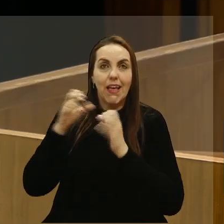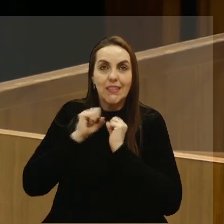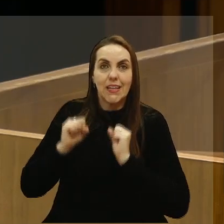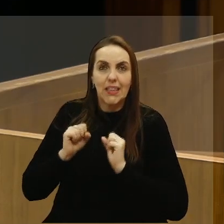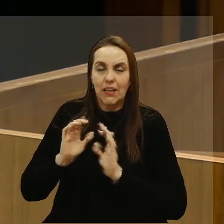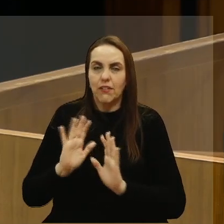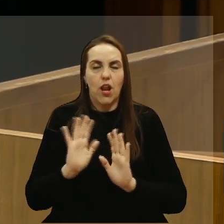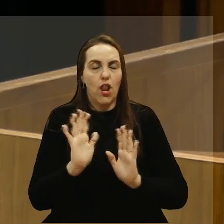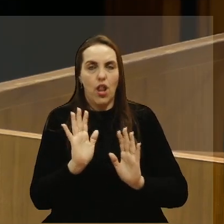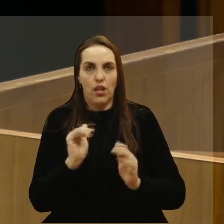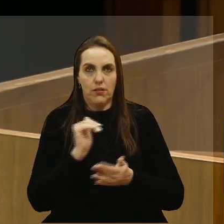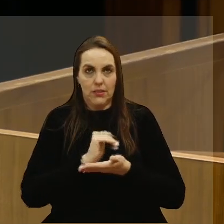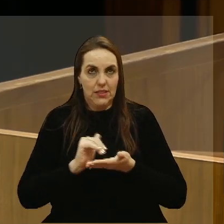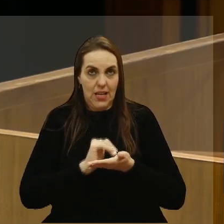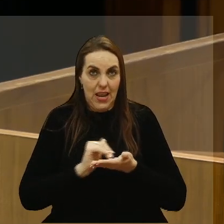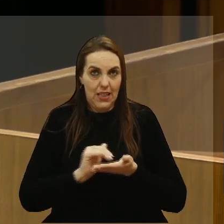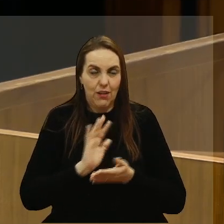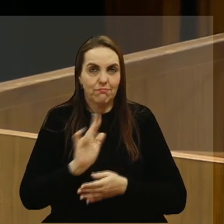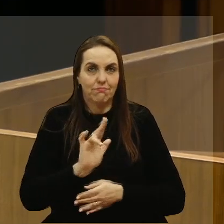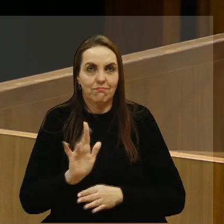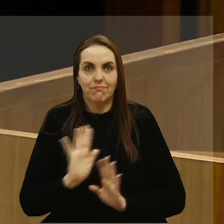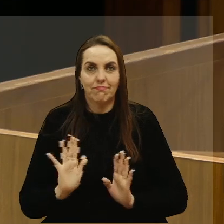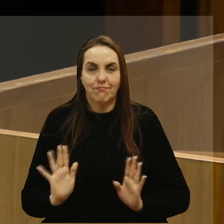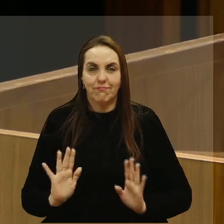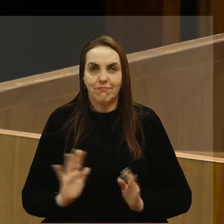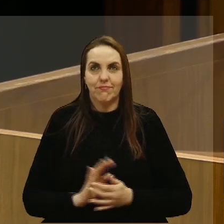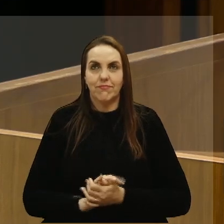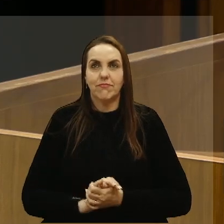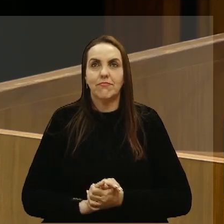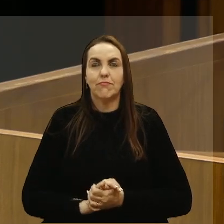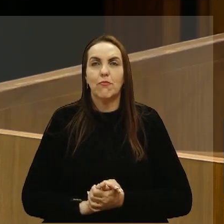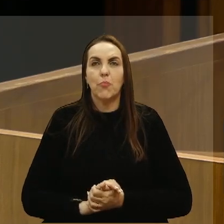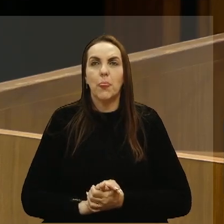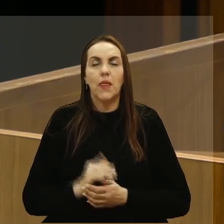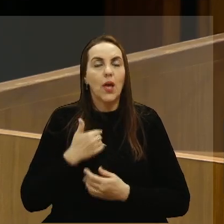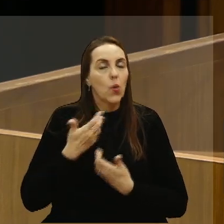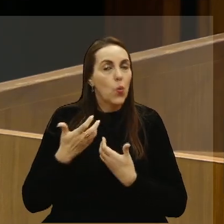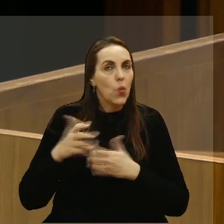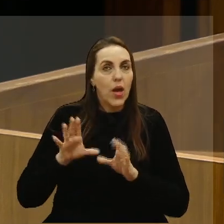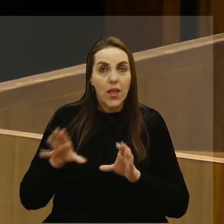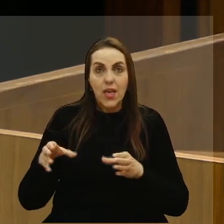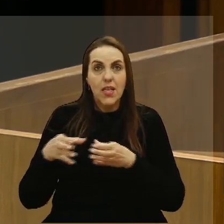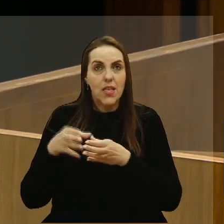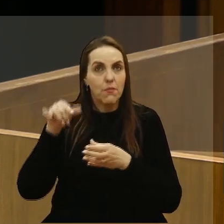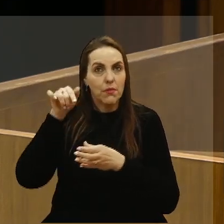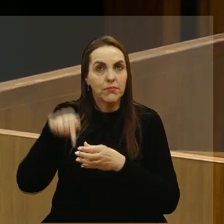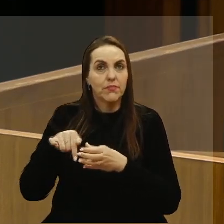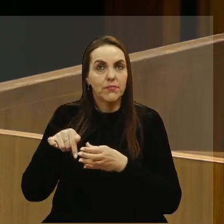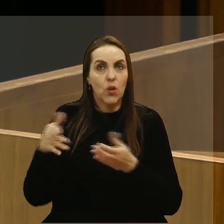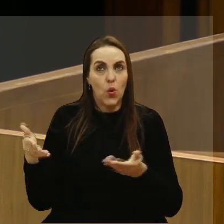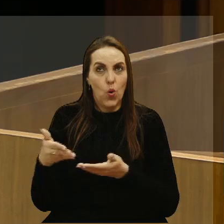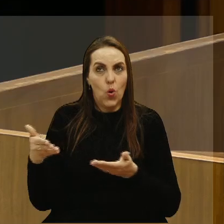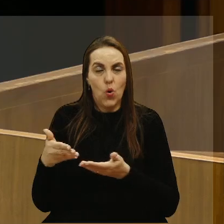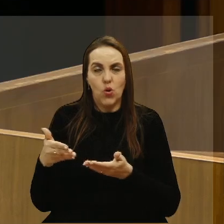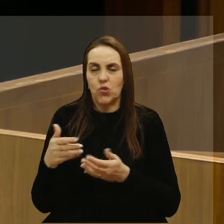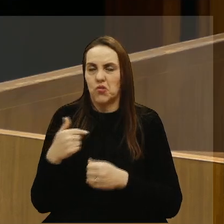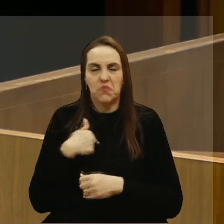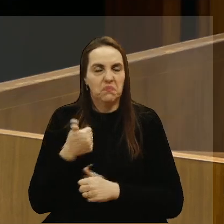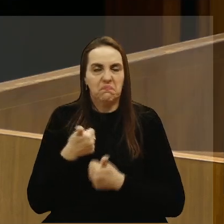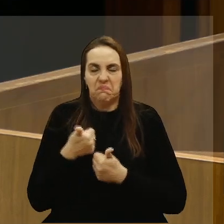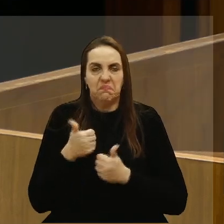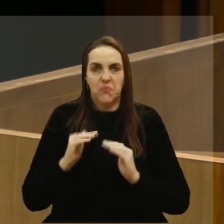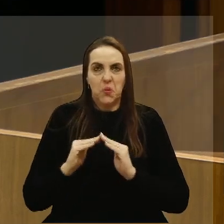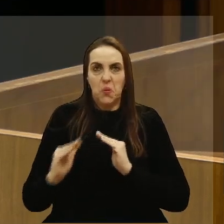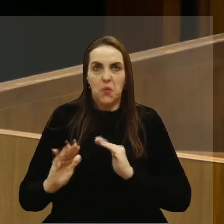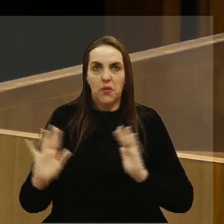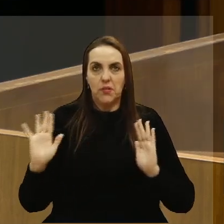quero. Não quero. Não quero porque a equipe que está lá hoje não me contempla. Ou a